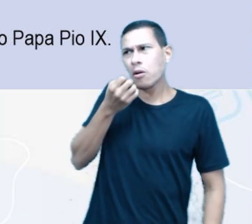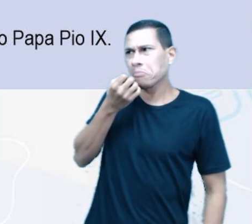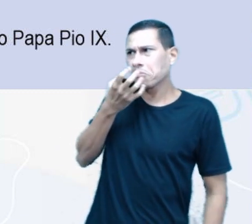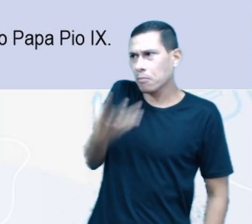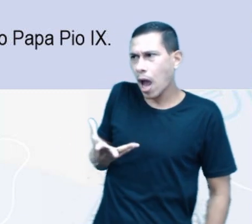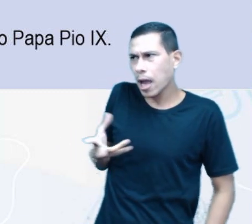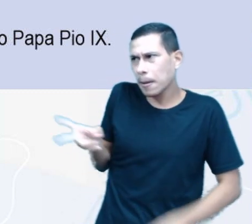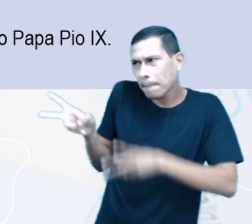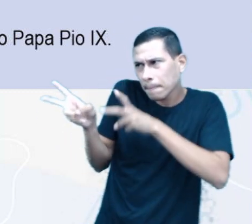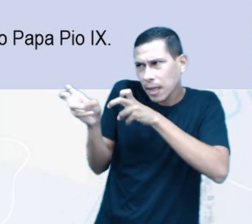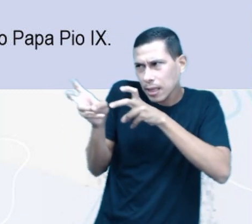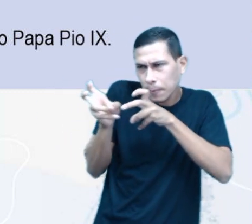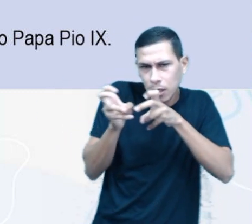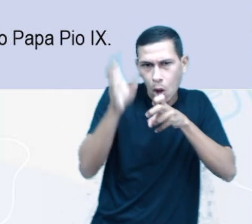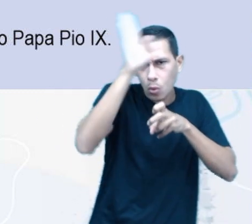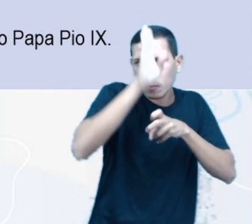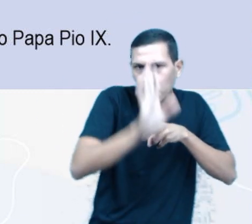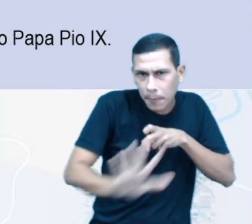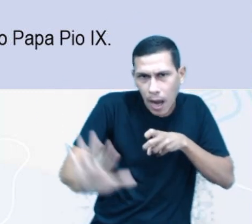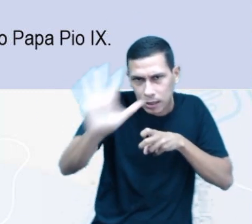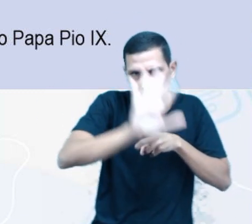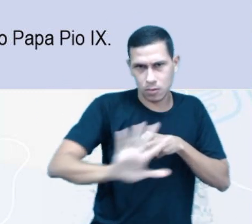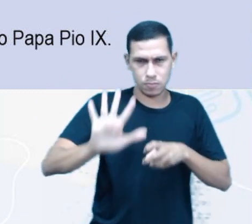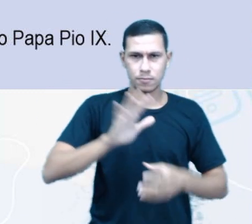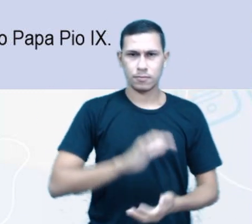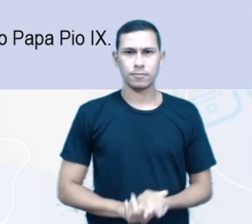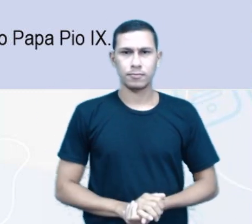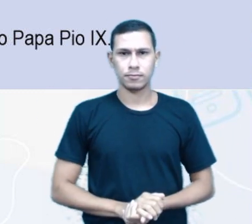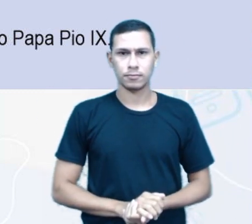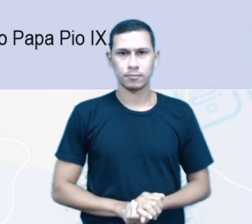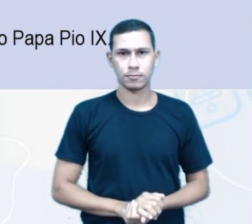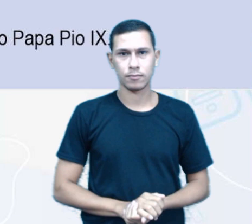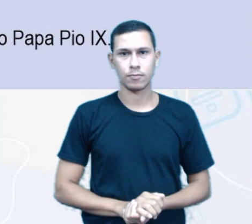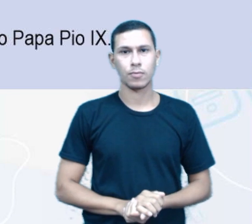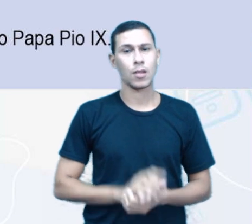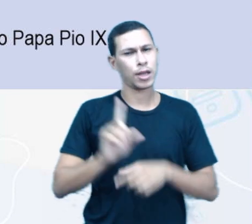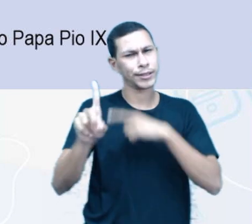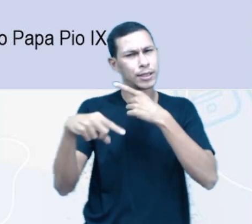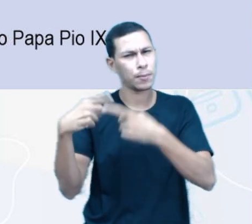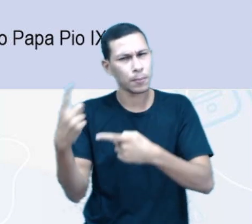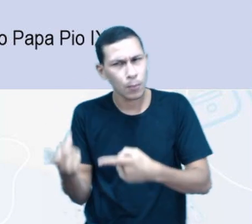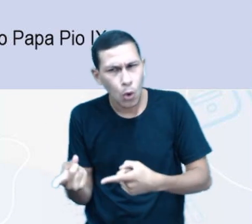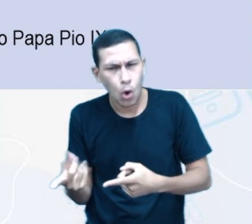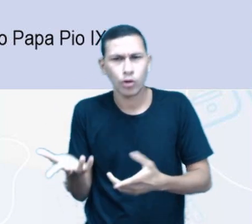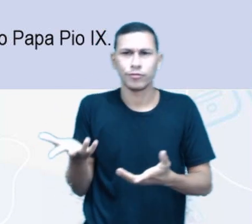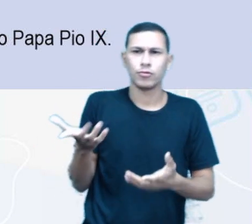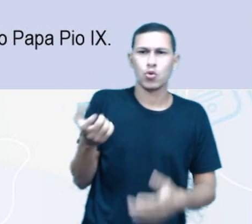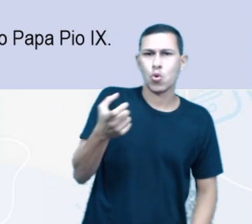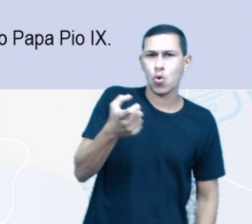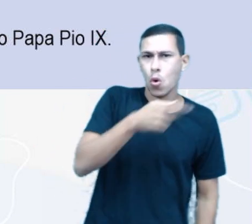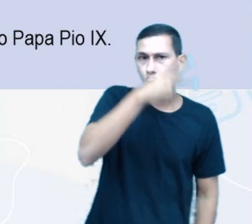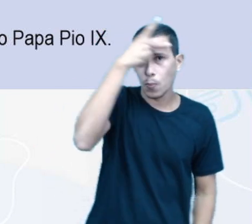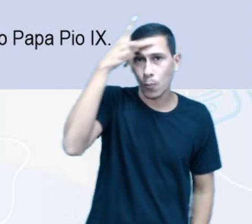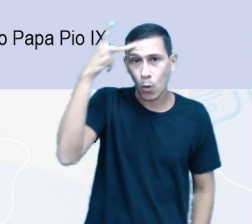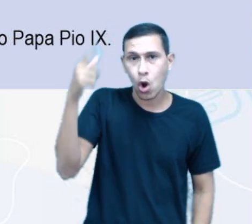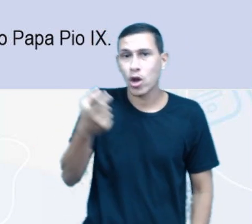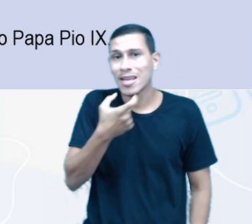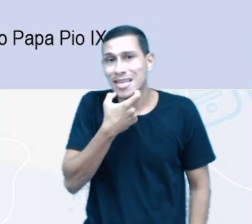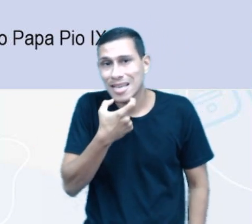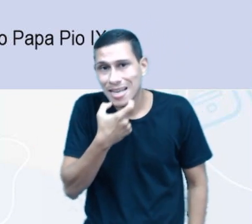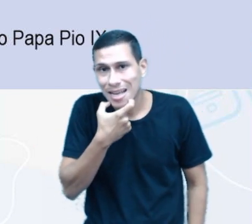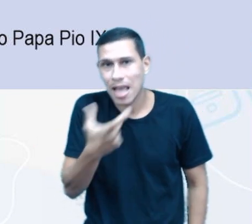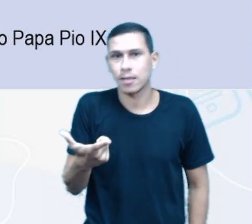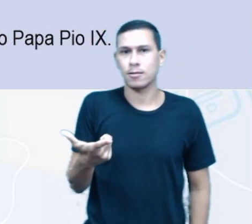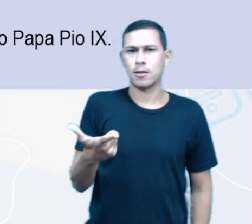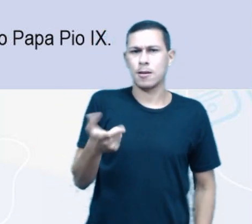da sociedade brasileira. No tópico 2, a gente fala sobre a pressão dos ingleses pelo fim do tráfico